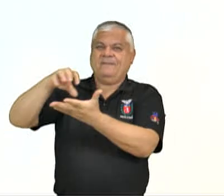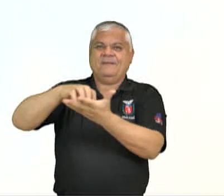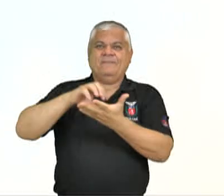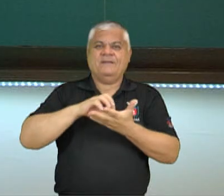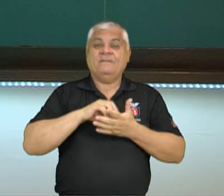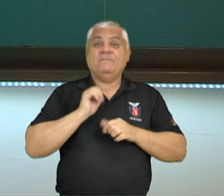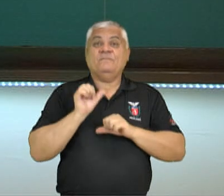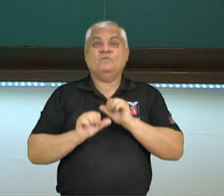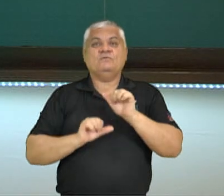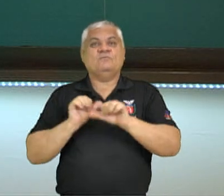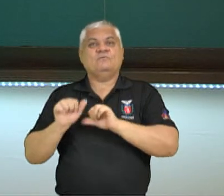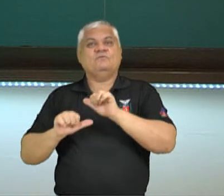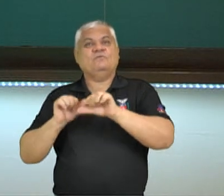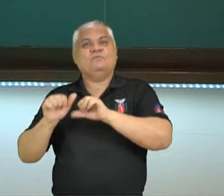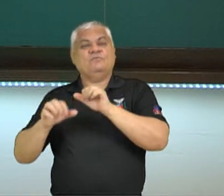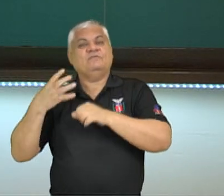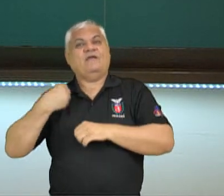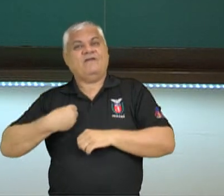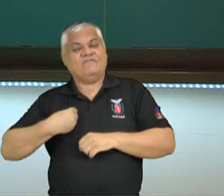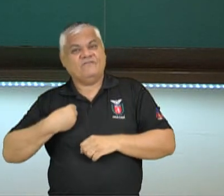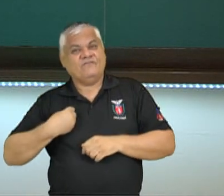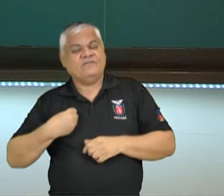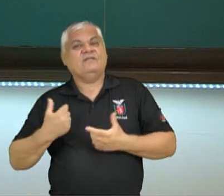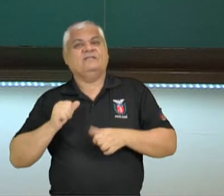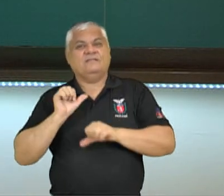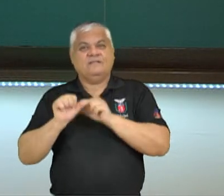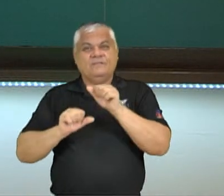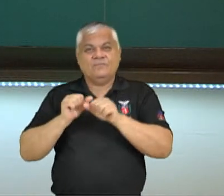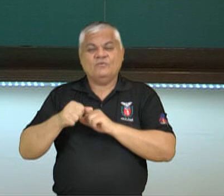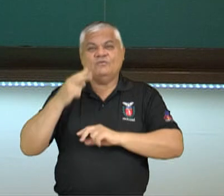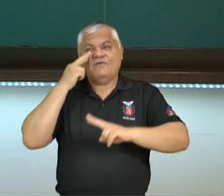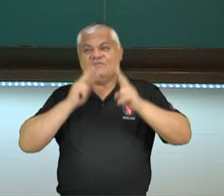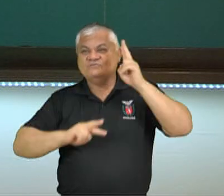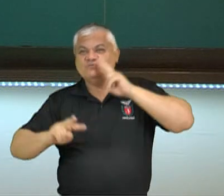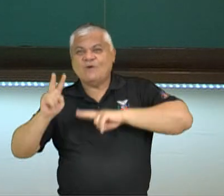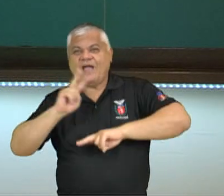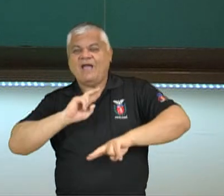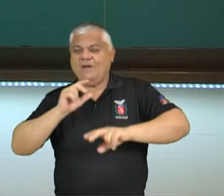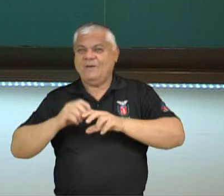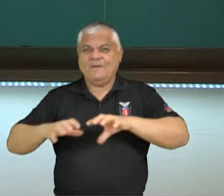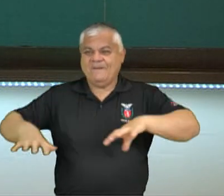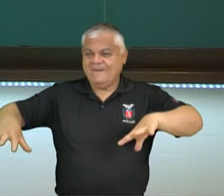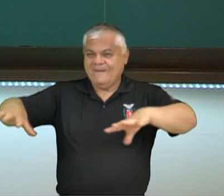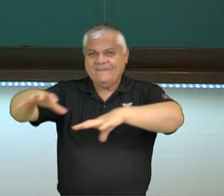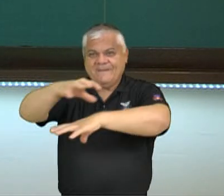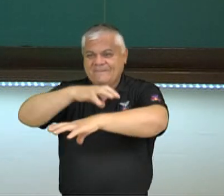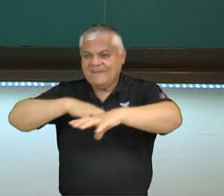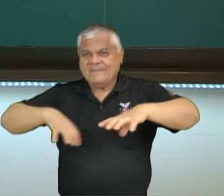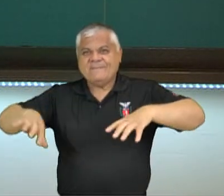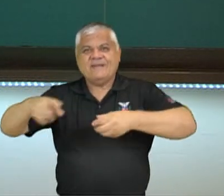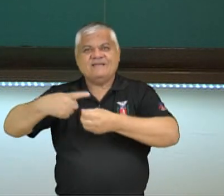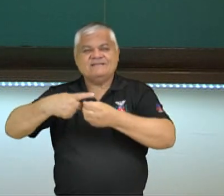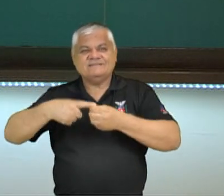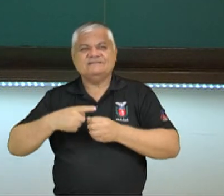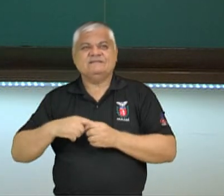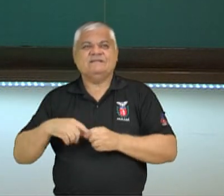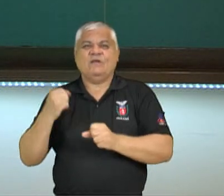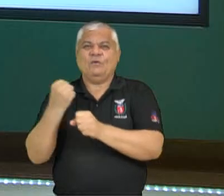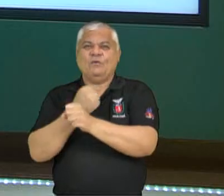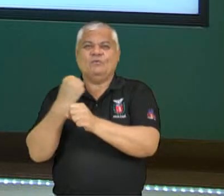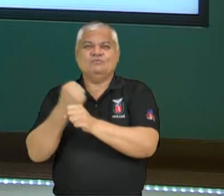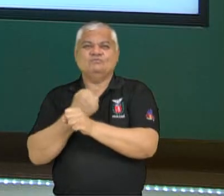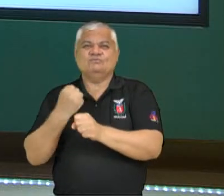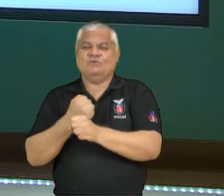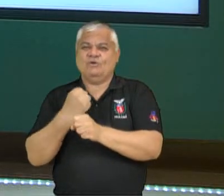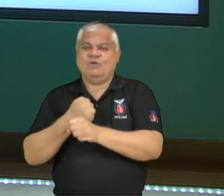que alteram, né, o cotidiano da cidade, alteram o visual, esse processo de urbanização. Enormes construções